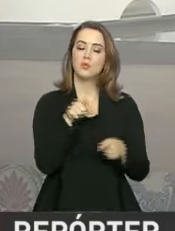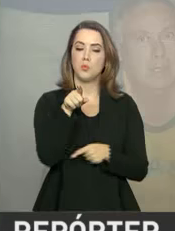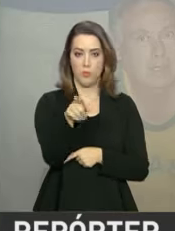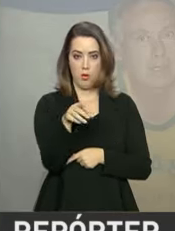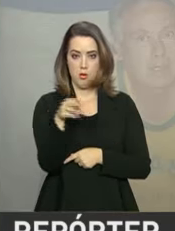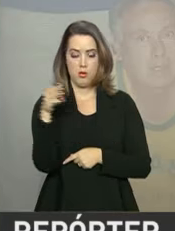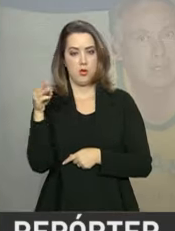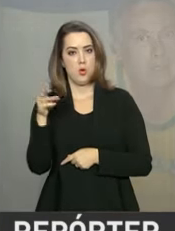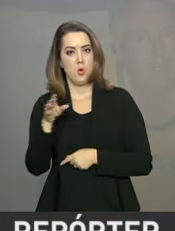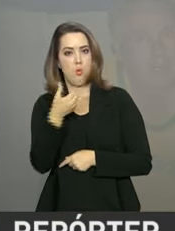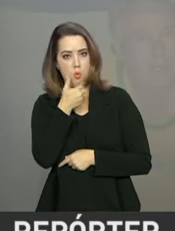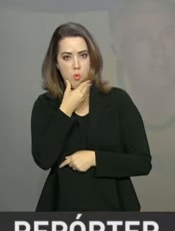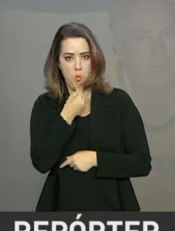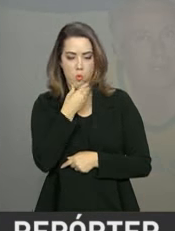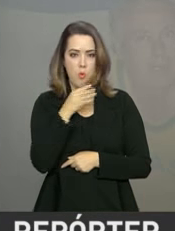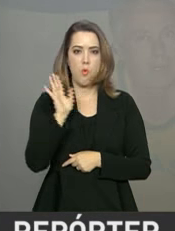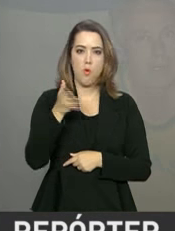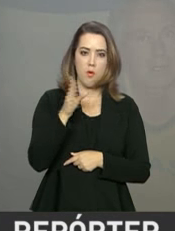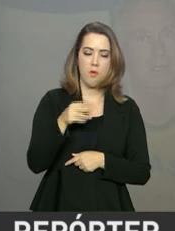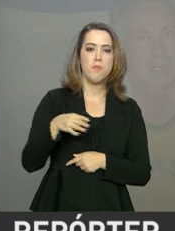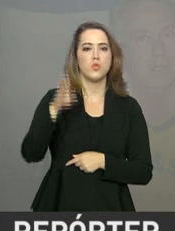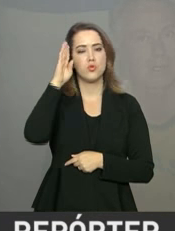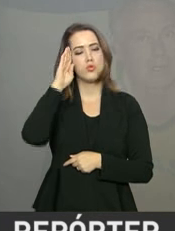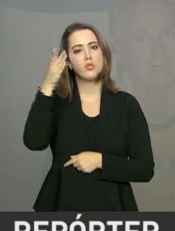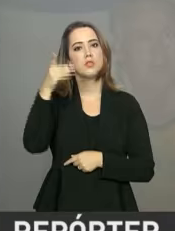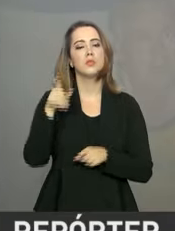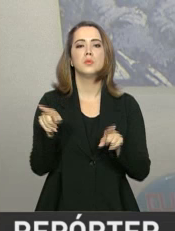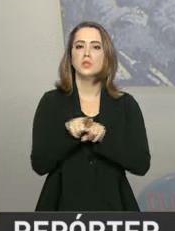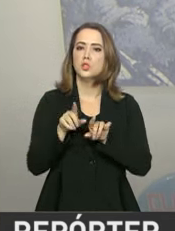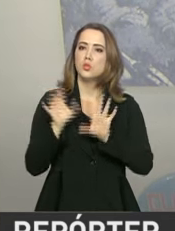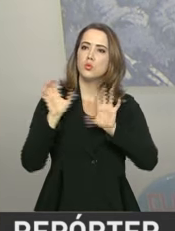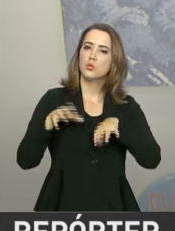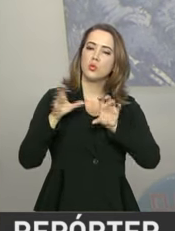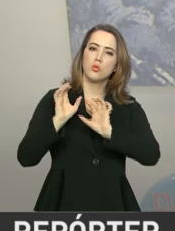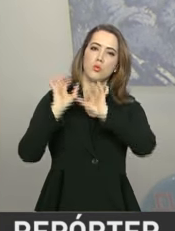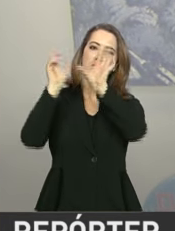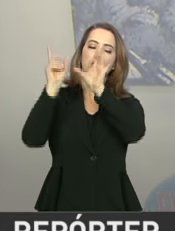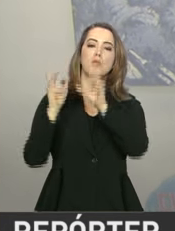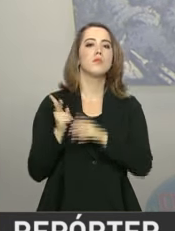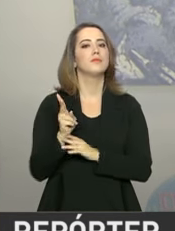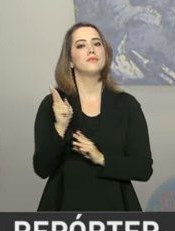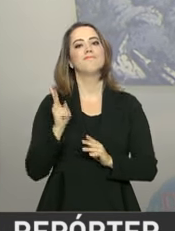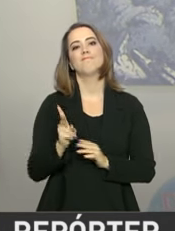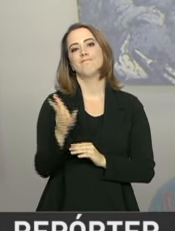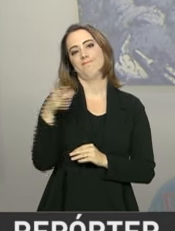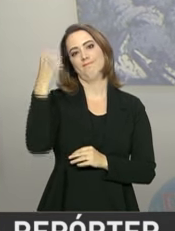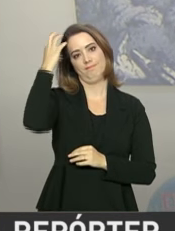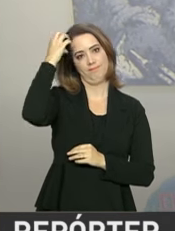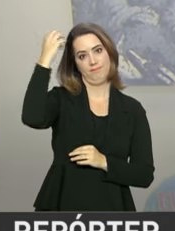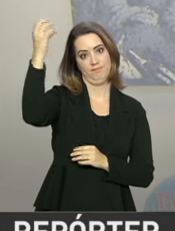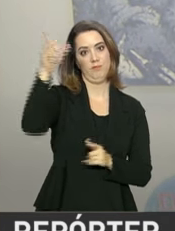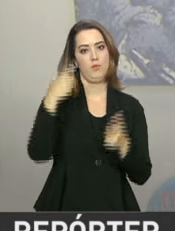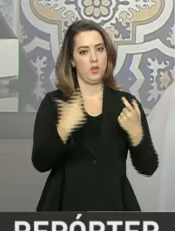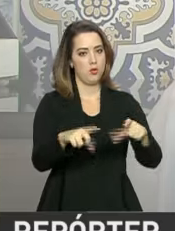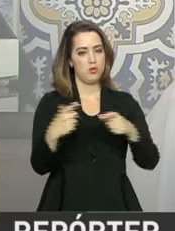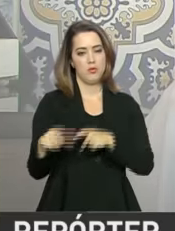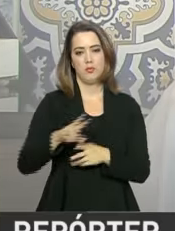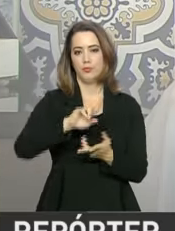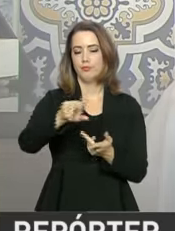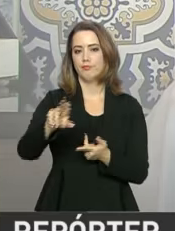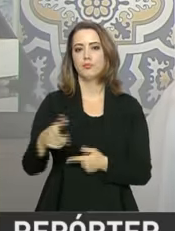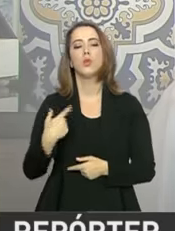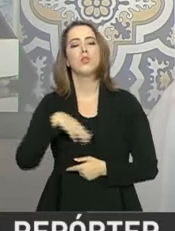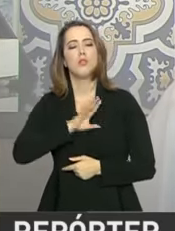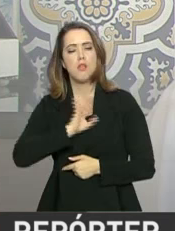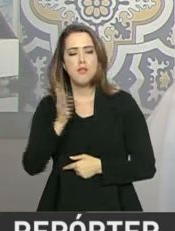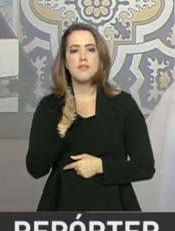militar e também jogador de basquete da seleção Master brasileira teve a oportunidade de conhecer diferentes lugares Moramos